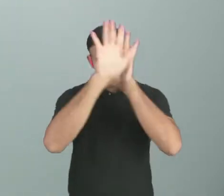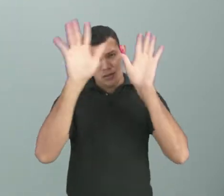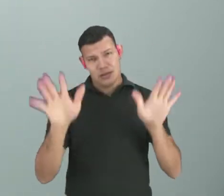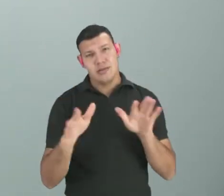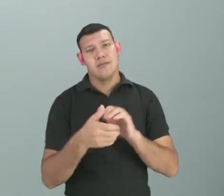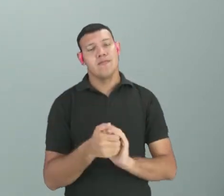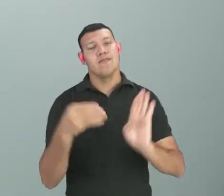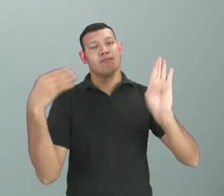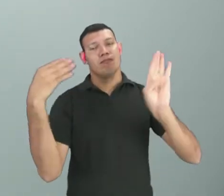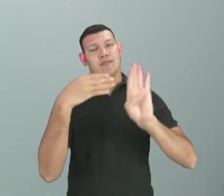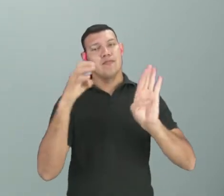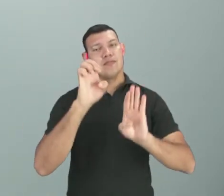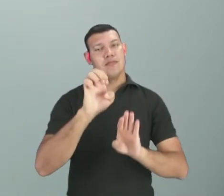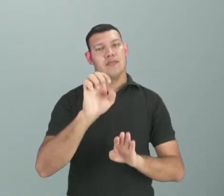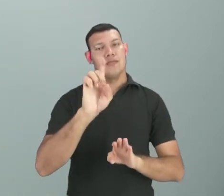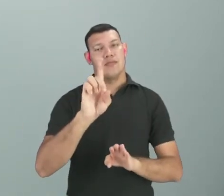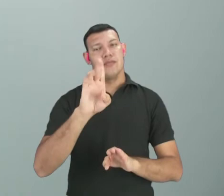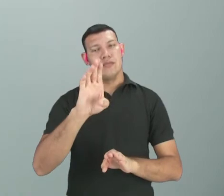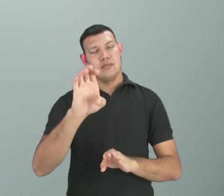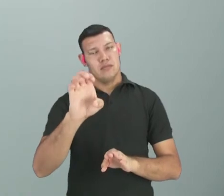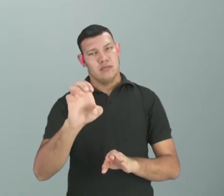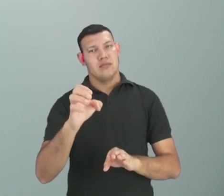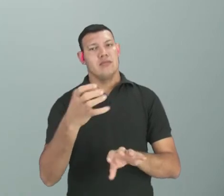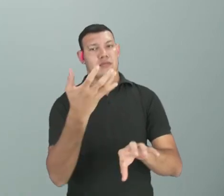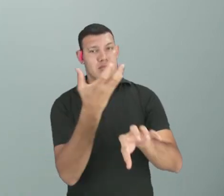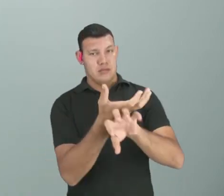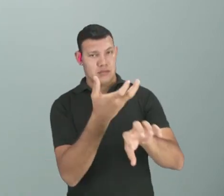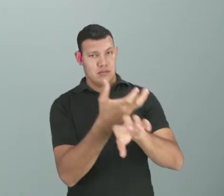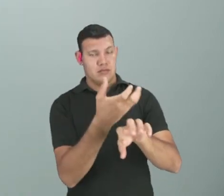acessar a plataforma Eduque para vocês terem acesso a